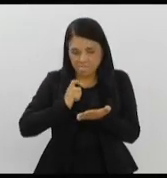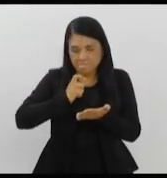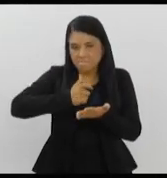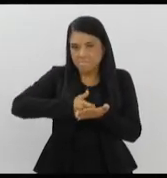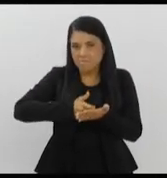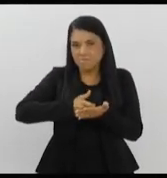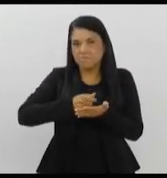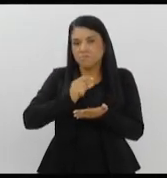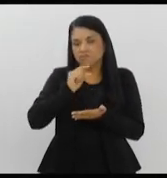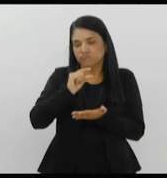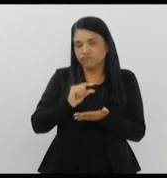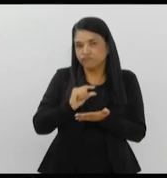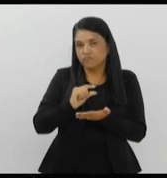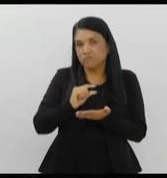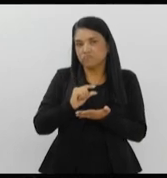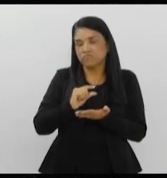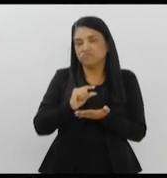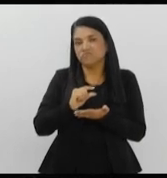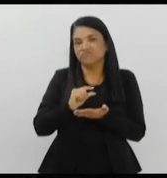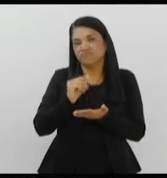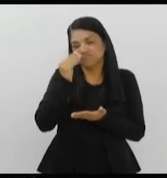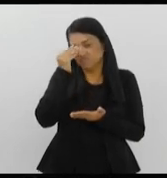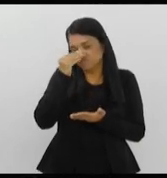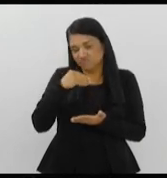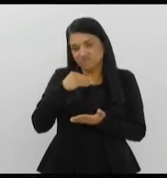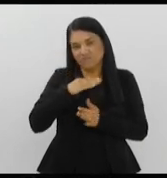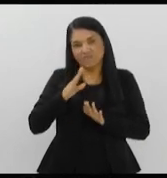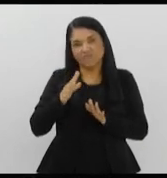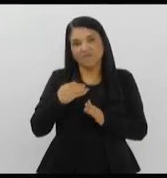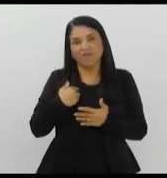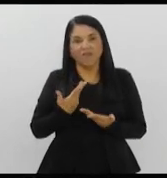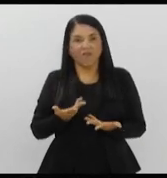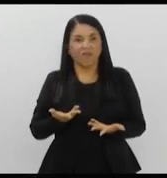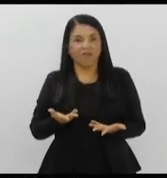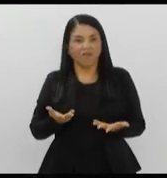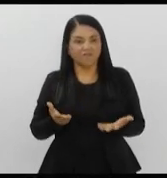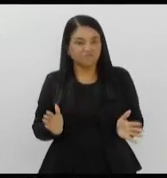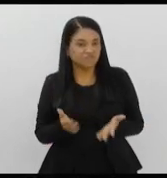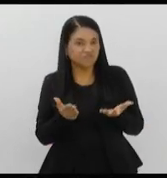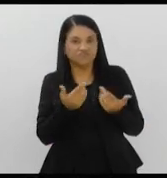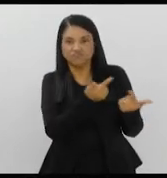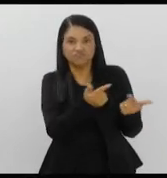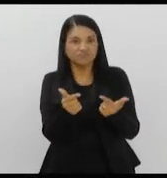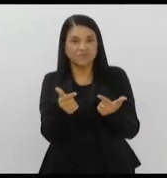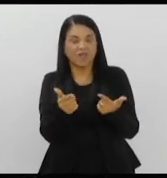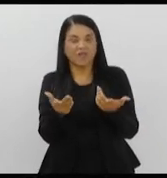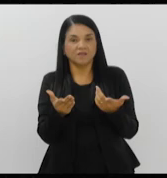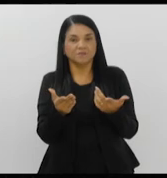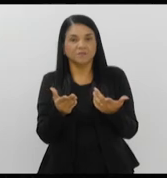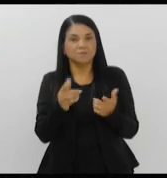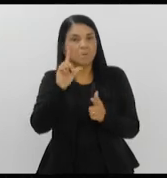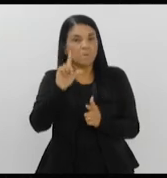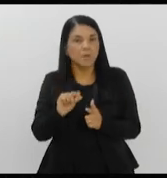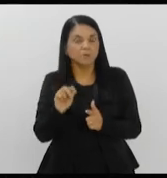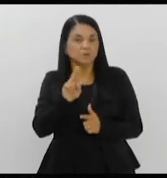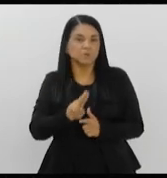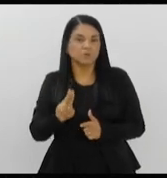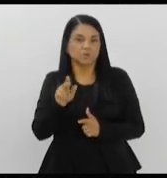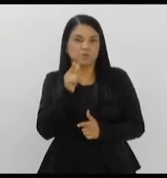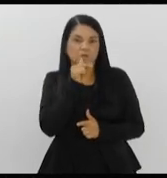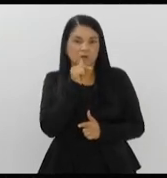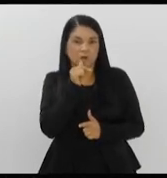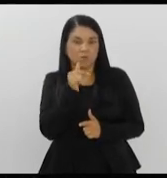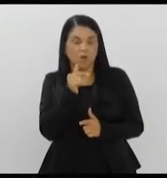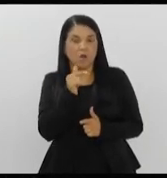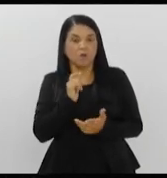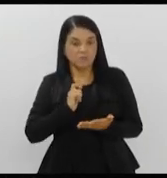isso desestimularia a qualquer um a consumir menos água do que, em contraponto, se ele consumisse